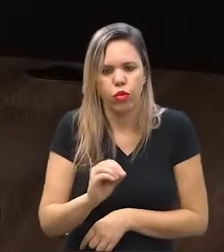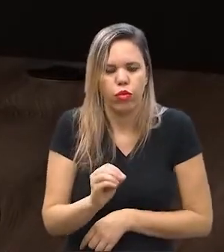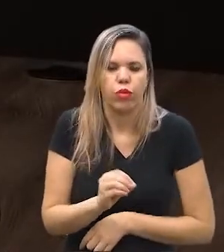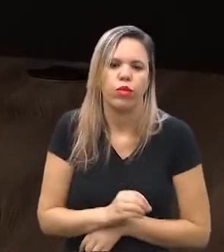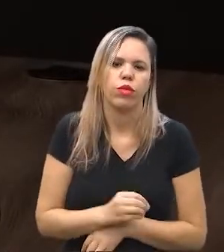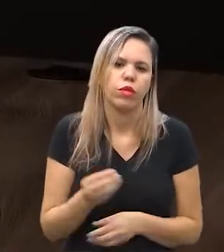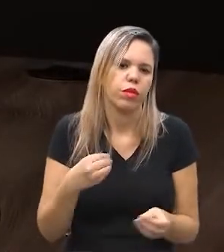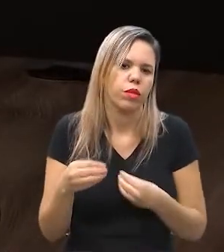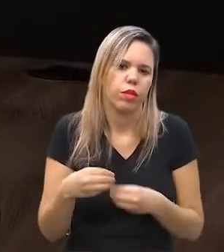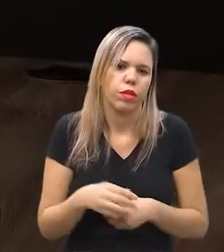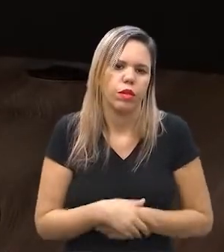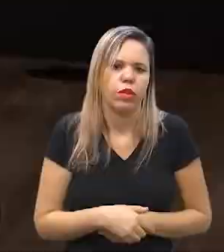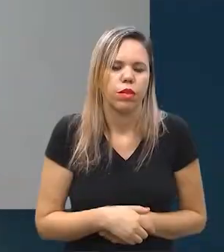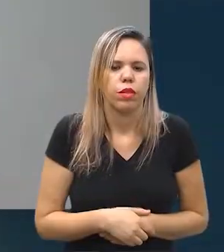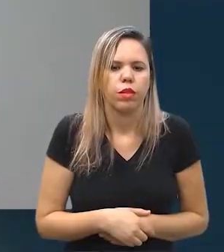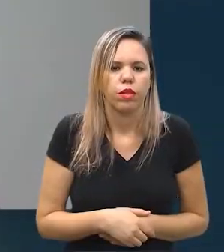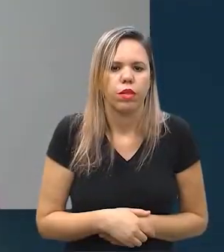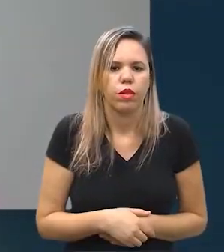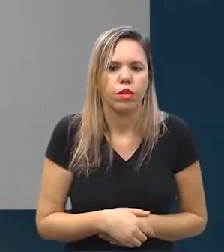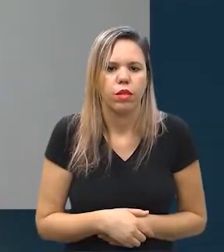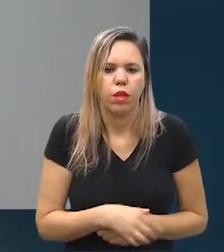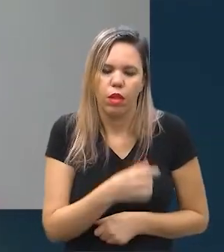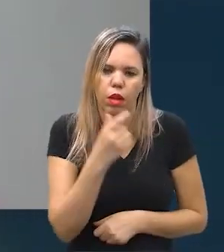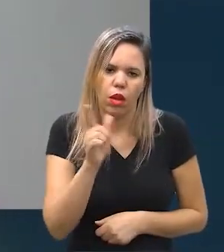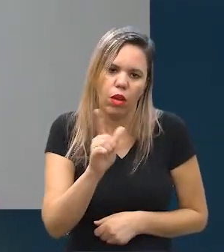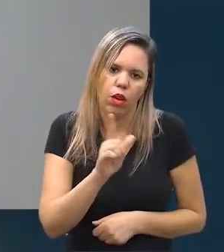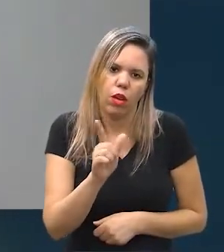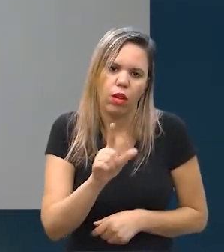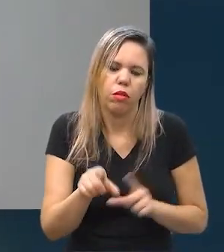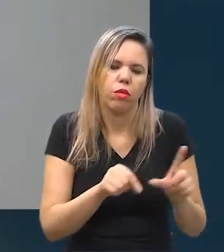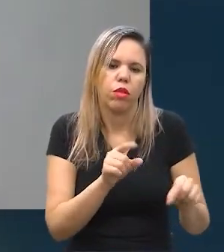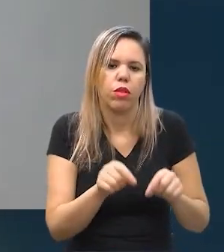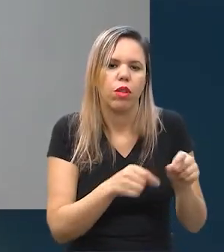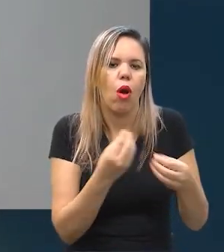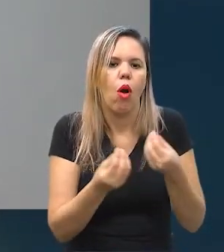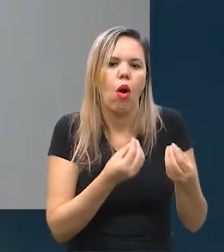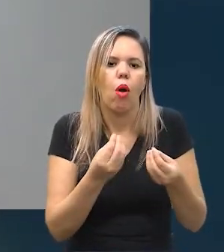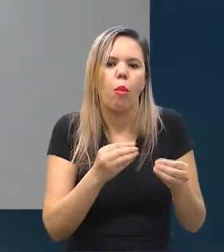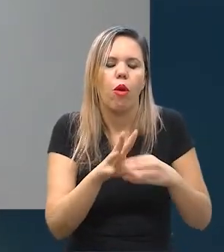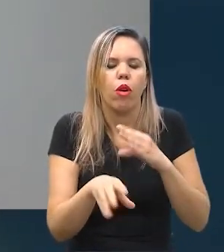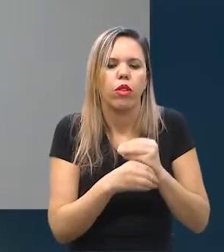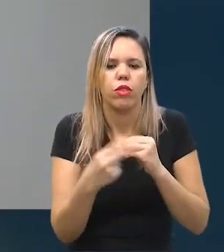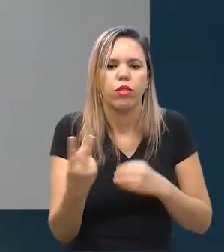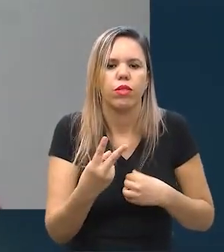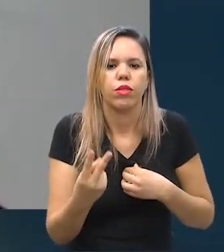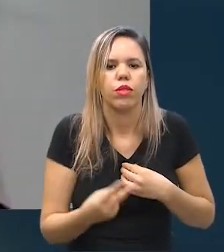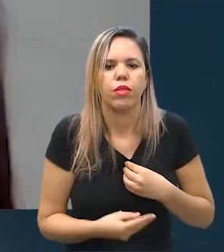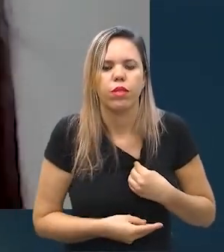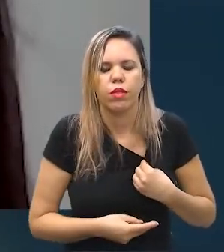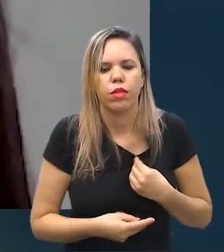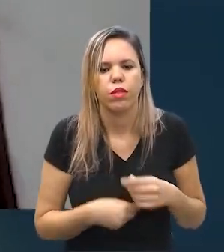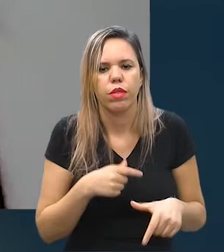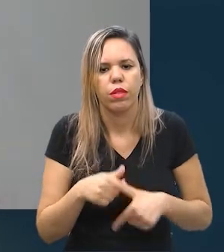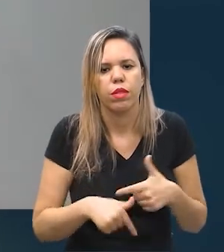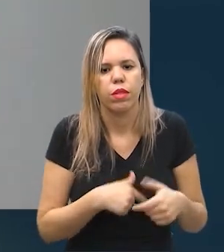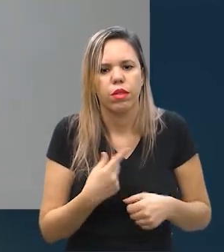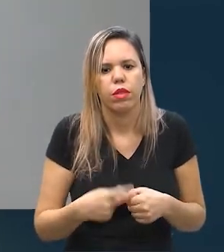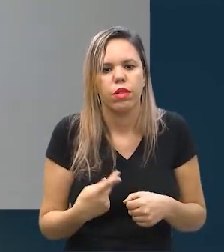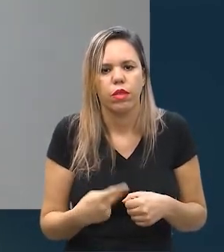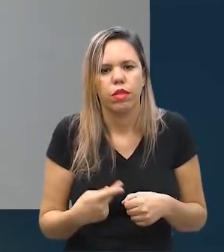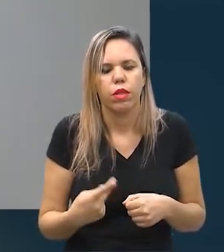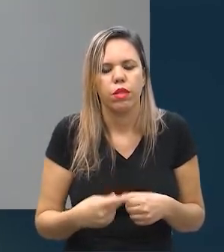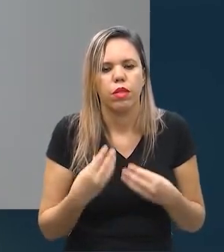tão flexível? Claro, opções, né, de como ele pode agregar valor, como ele pode trabalhar com